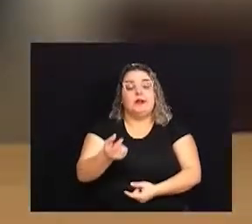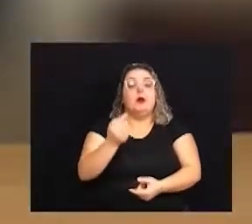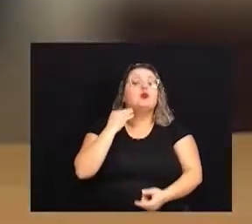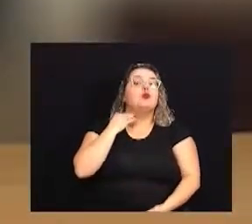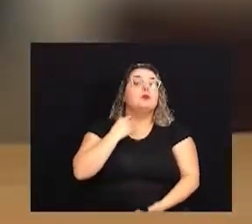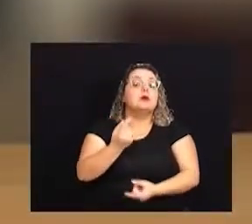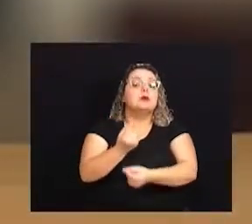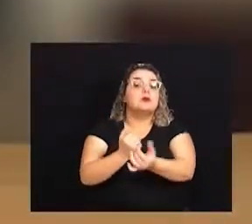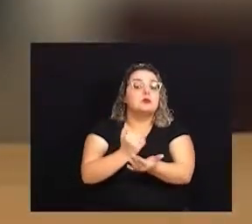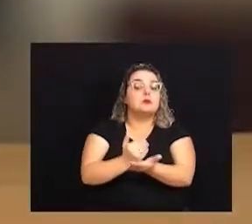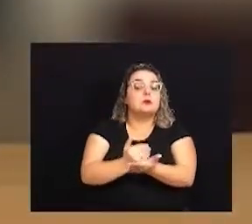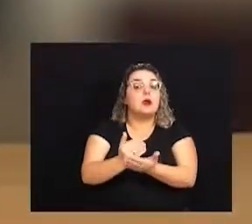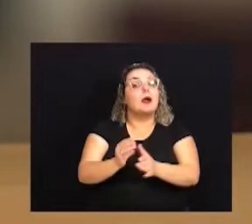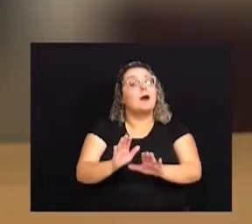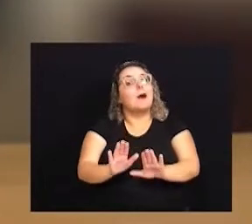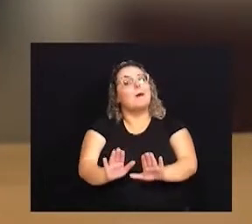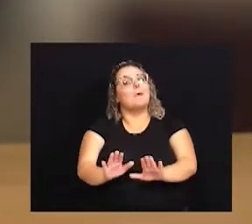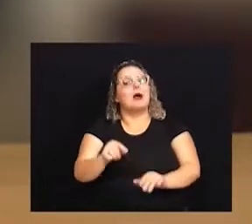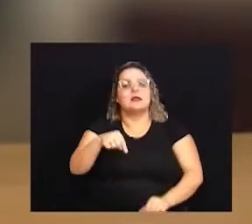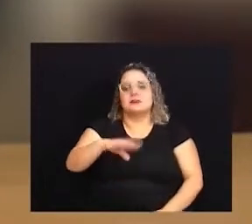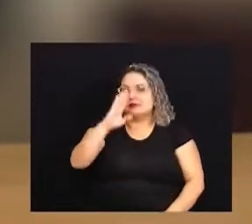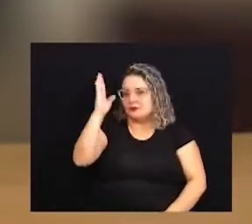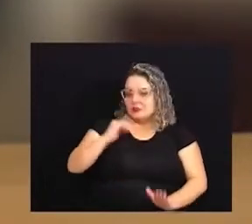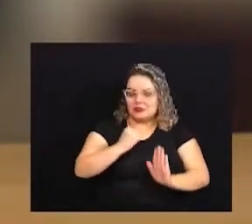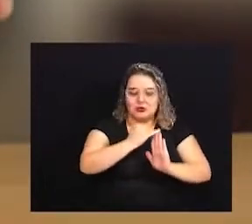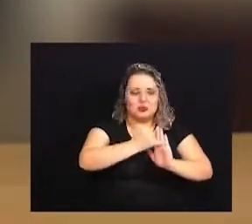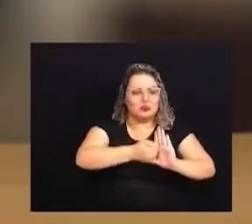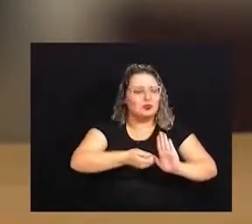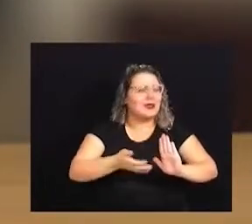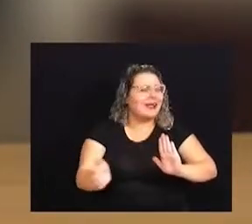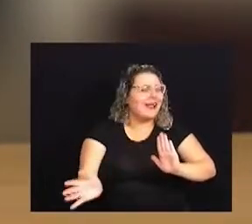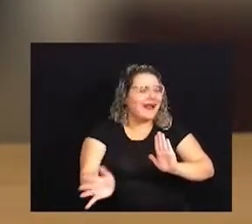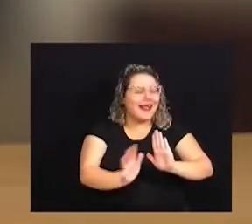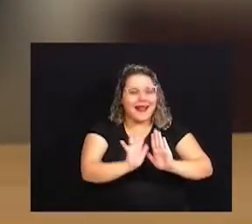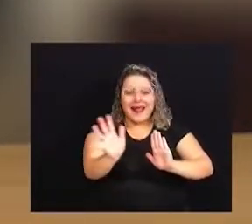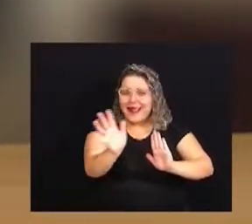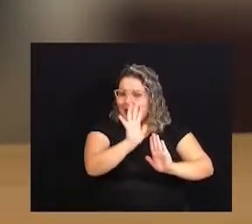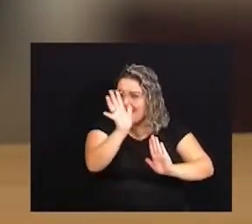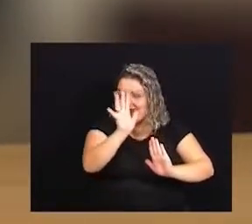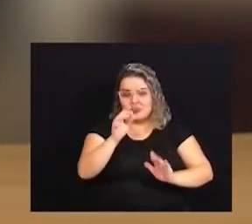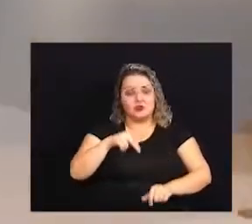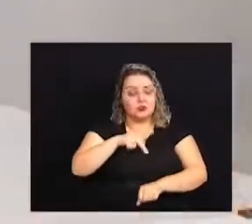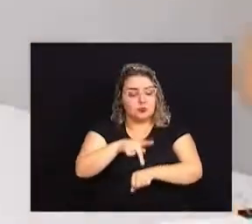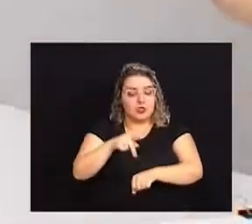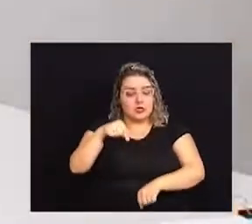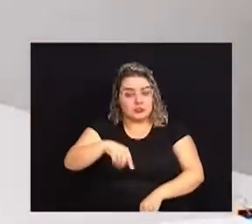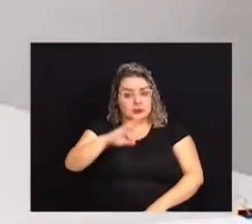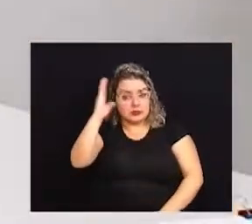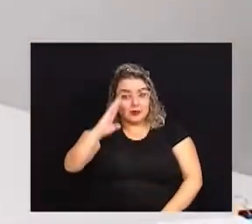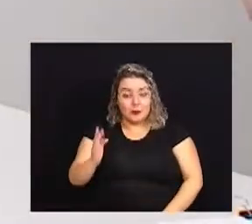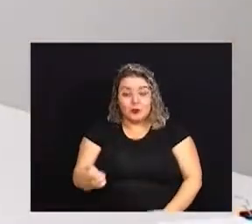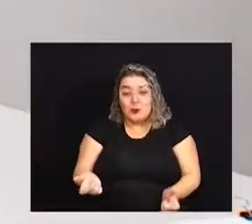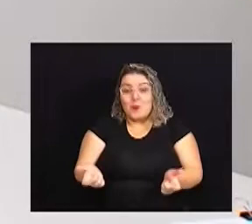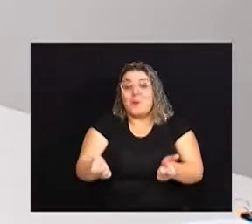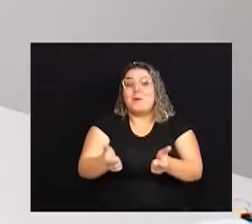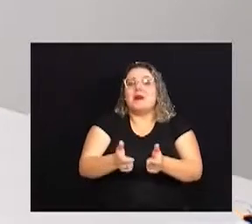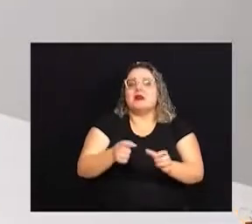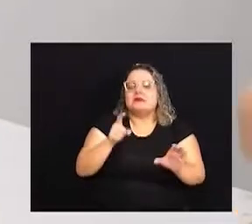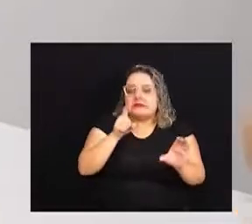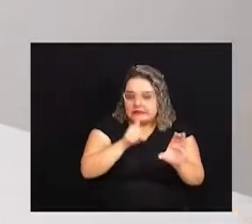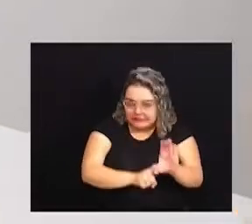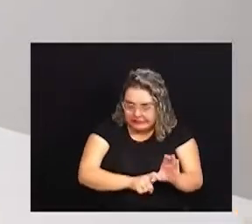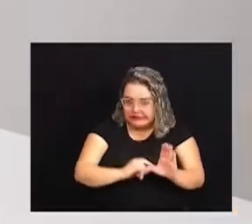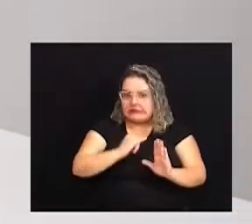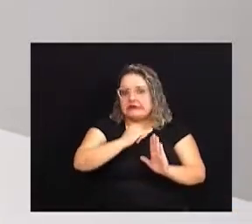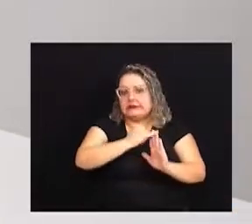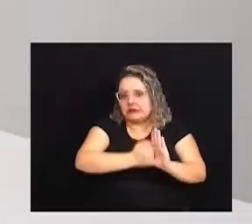empréstimos. Mas no Brasil, os juros é muito elevado. Então, um país como o Brasil, quanto menos você